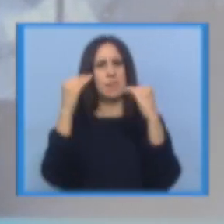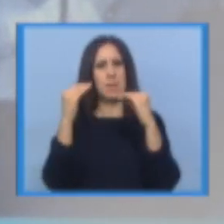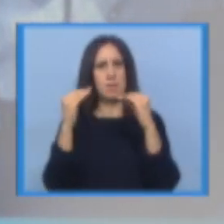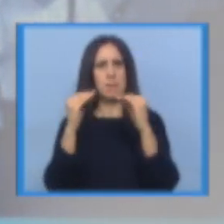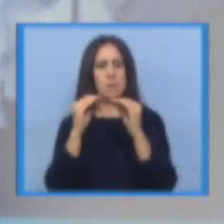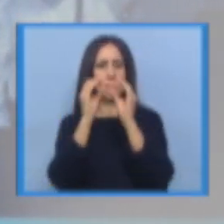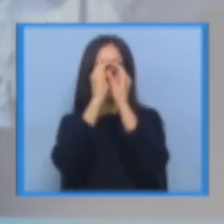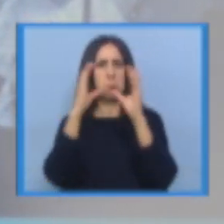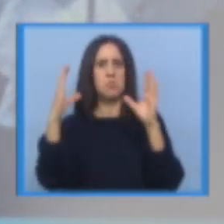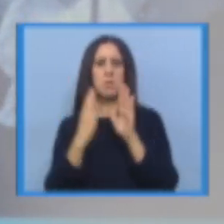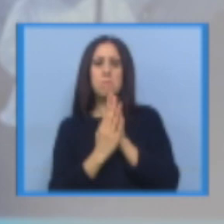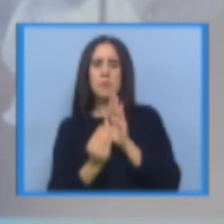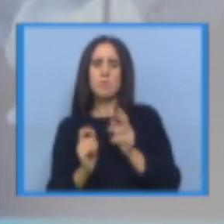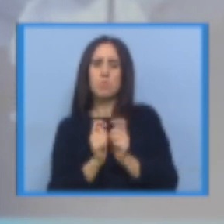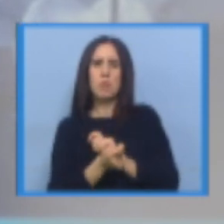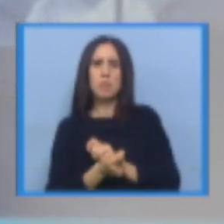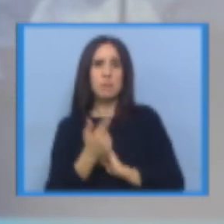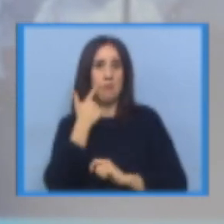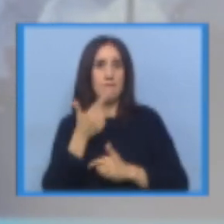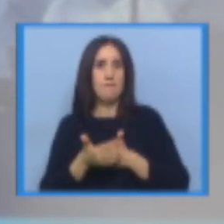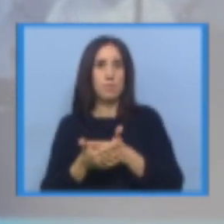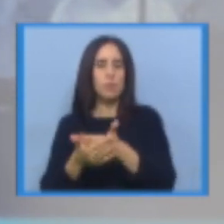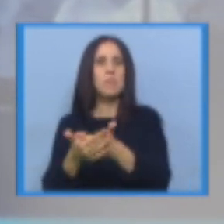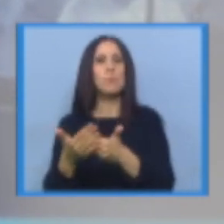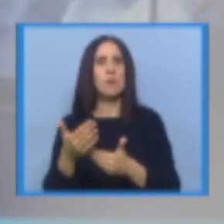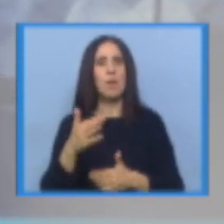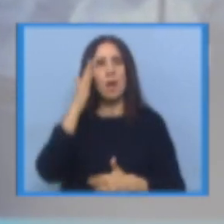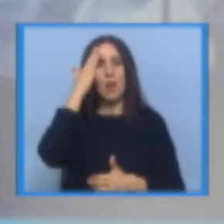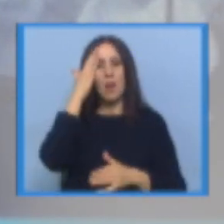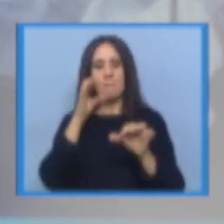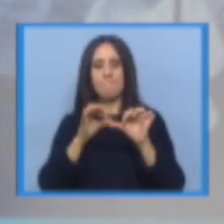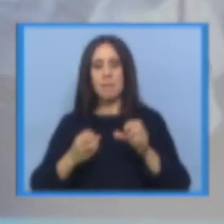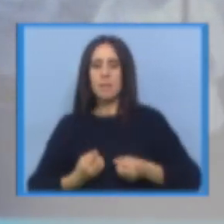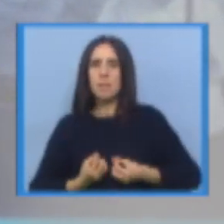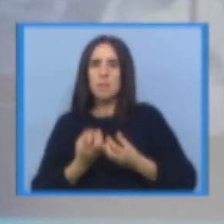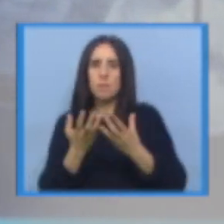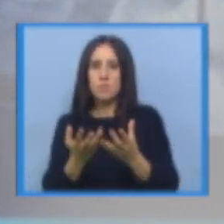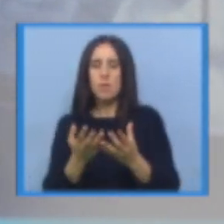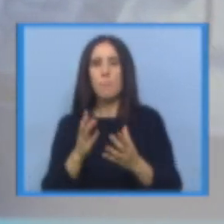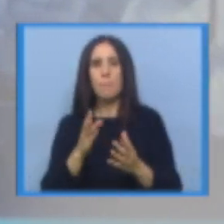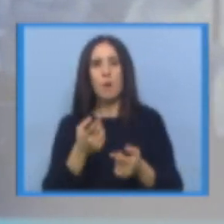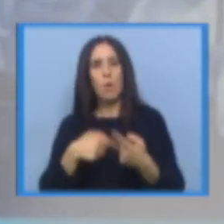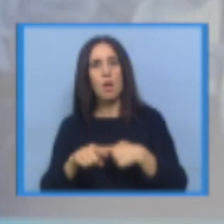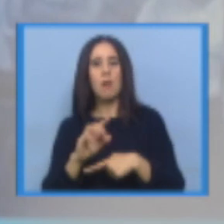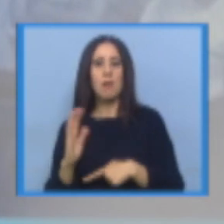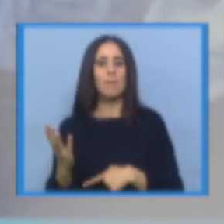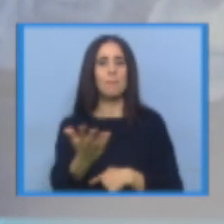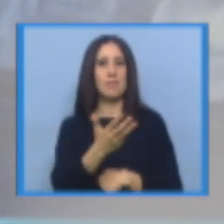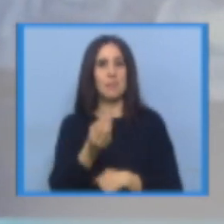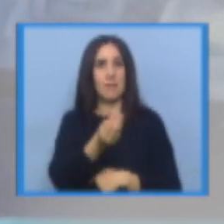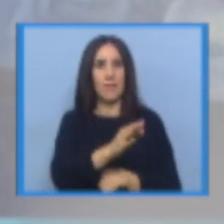esteja em processo, daquela transmissão de uma doutrina para o criar um ambiente que permita às